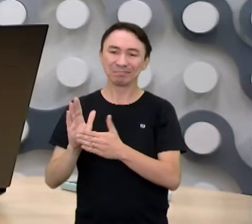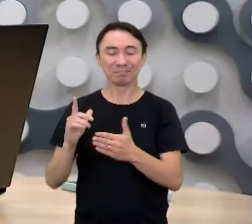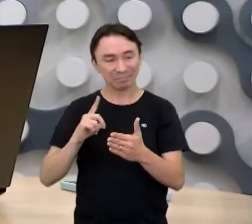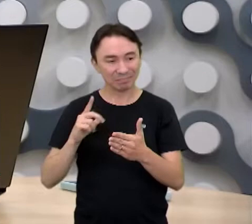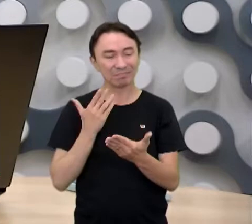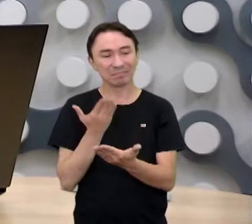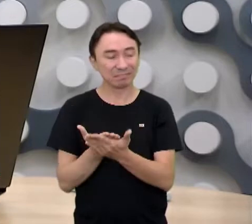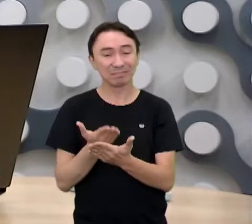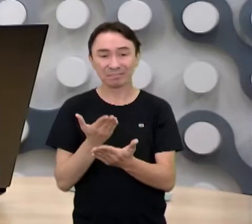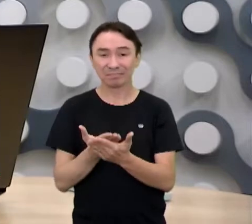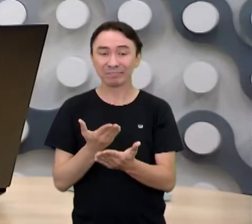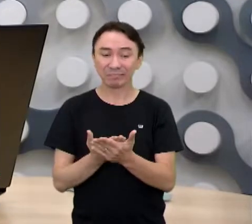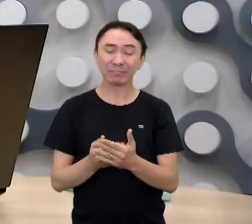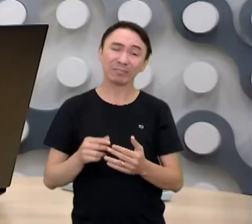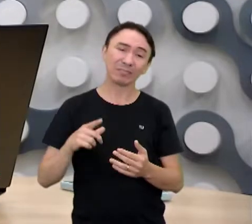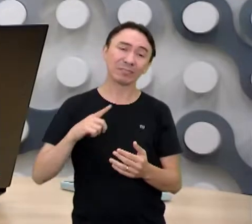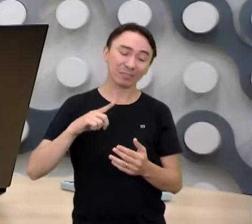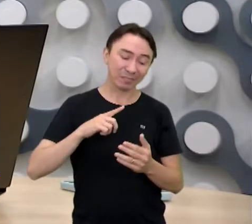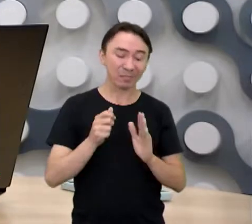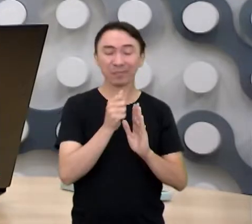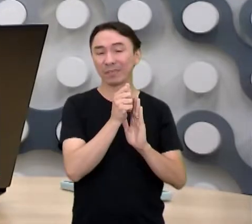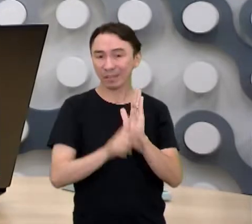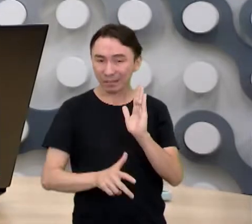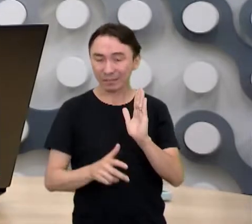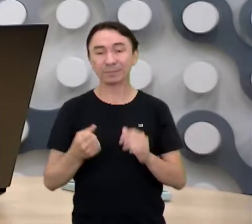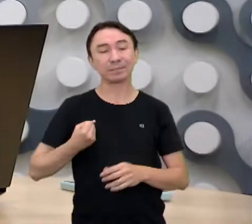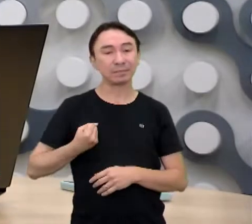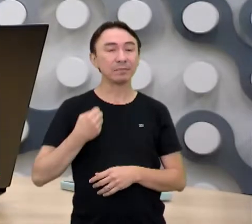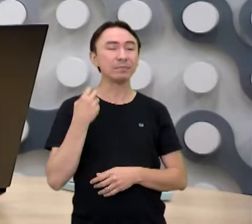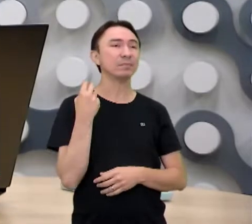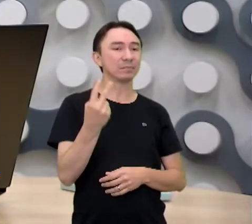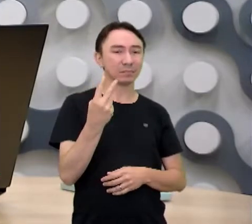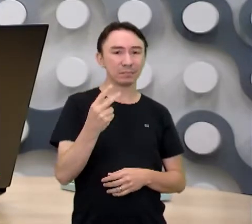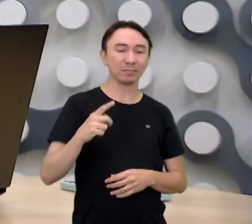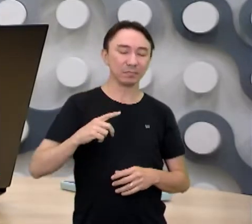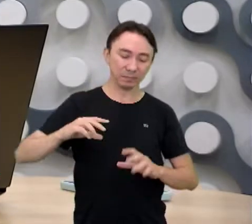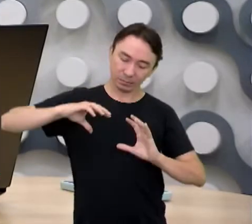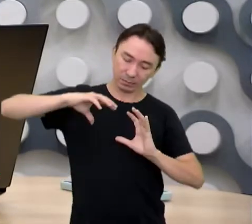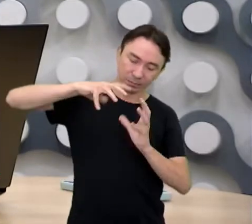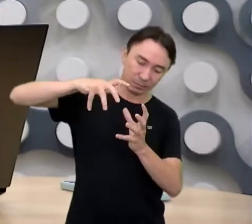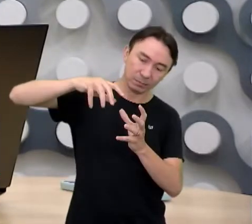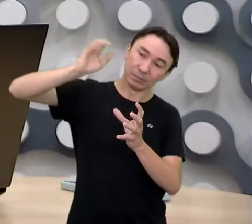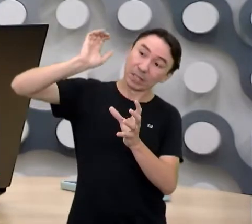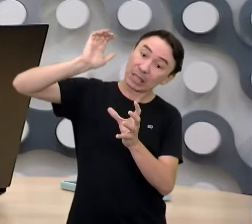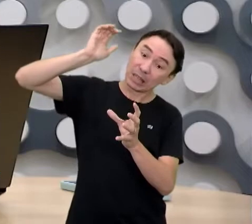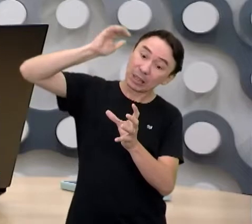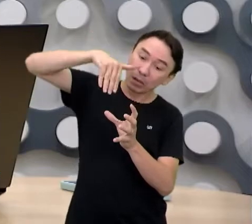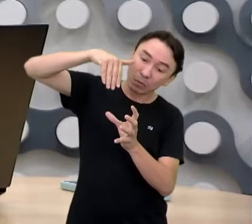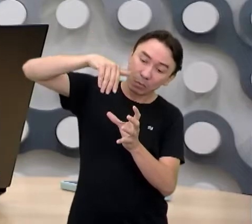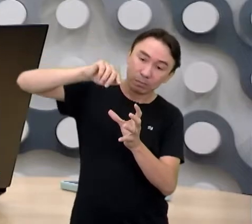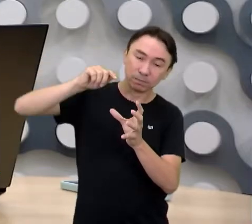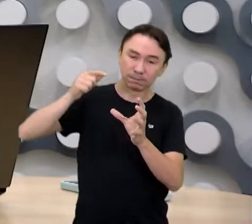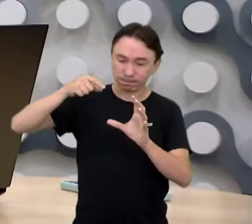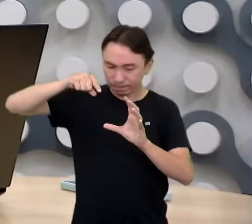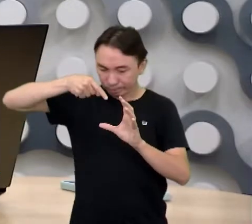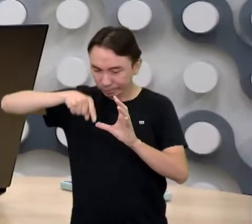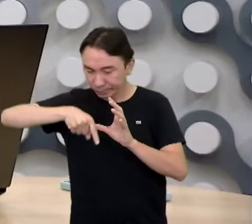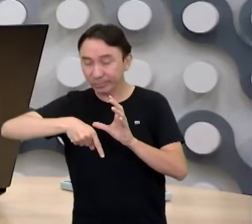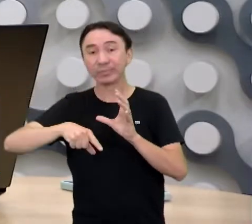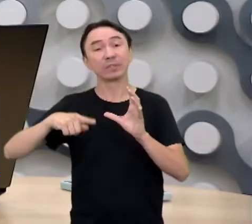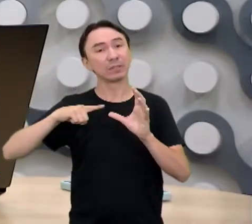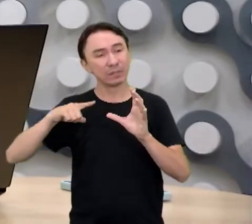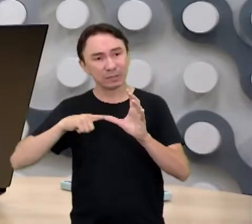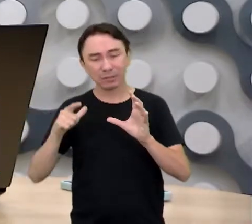vimos várias características aí dos processos internos que nós temos aqui do nosso planeta, né? E o quanto ele